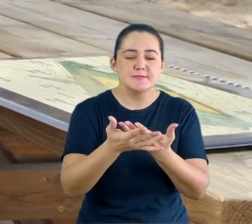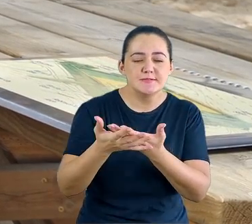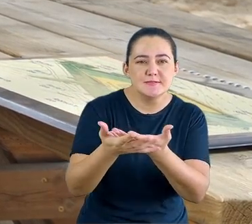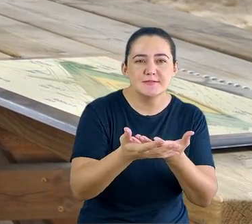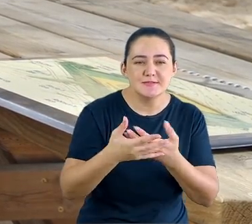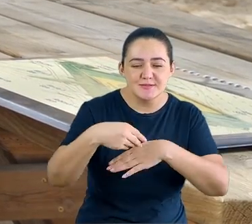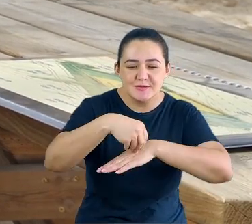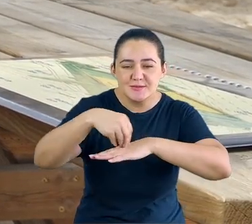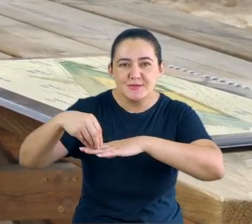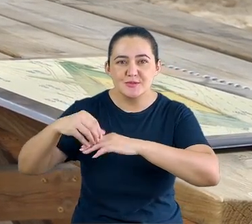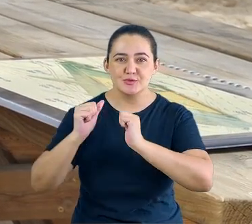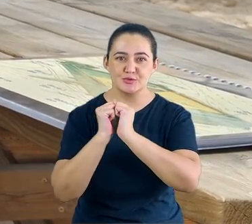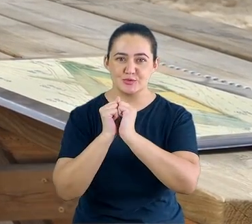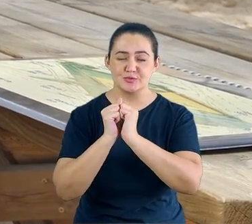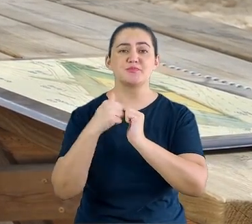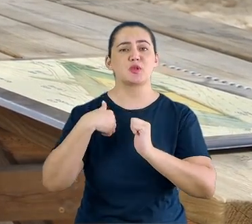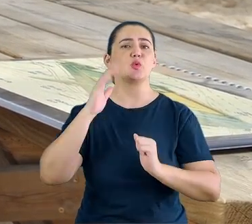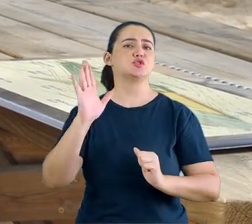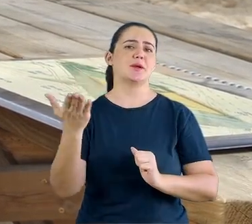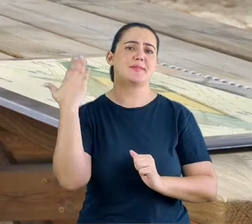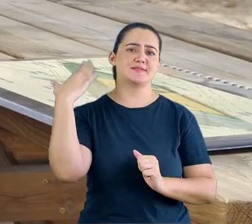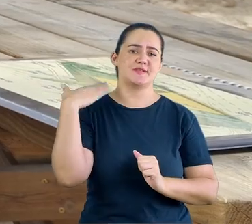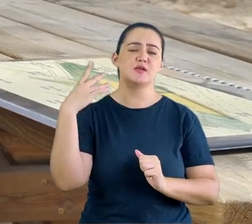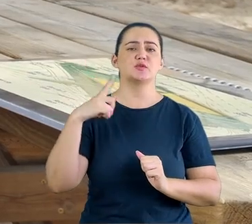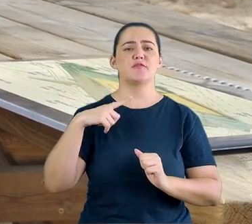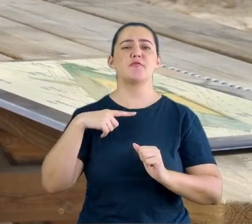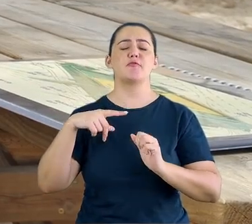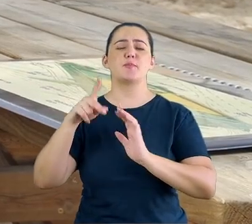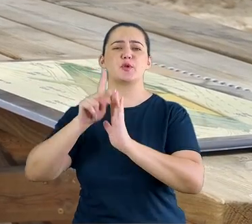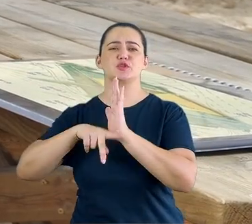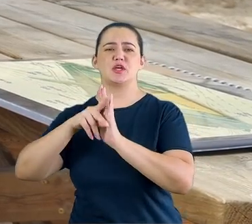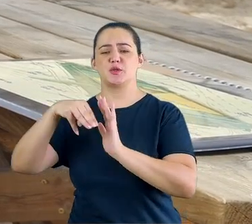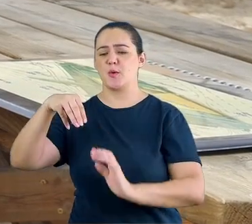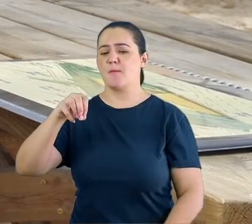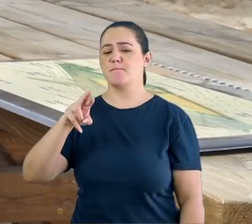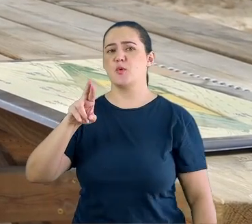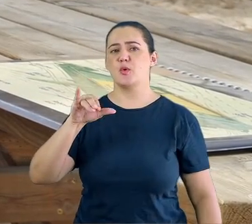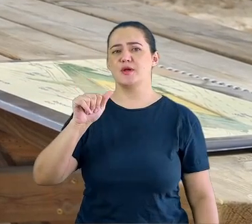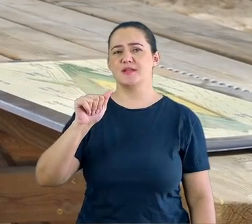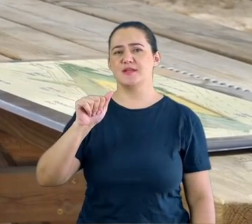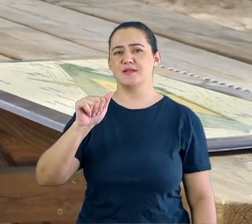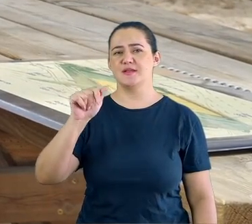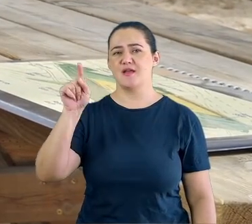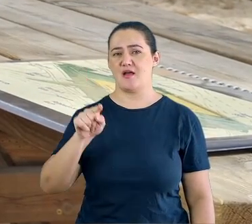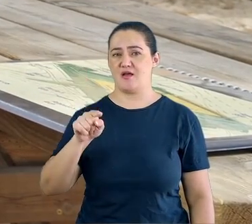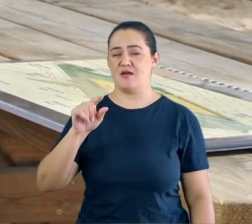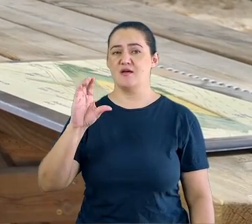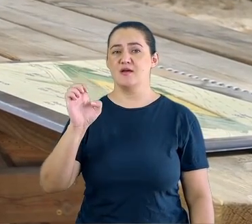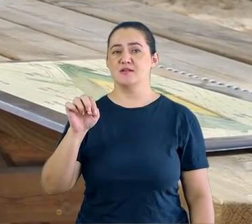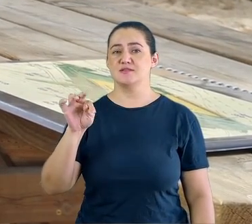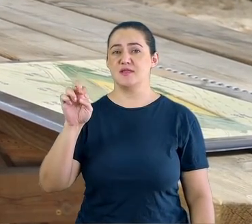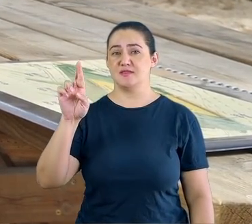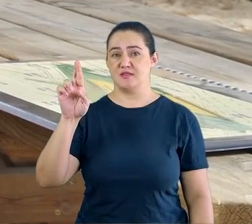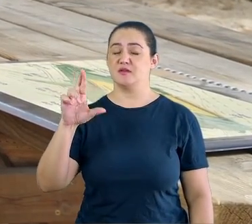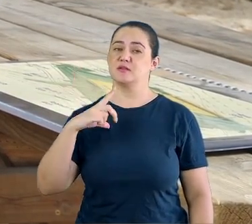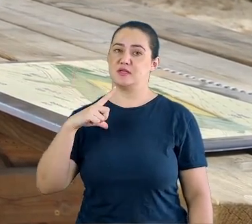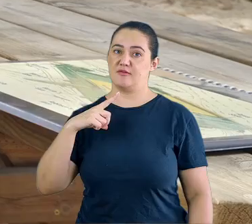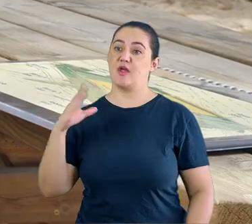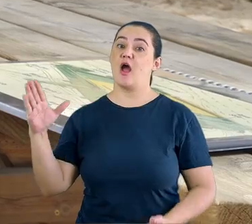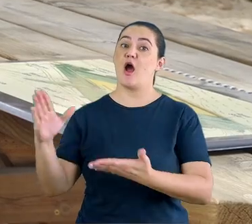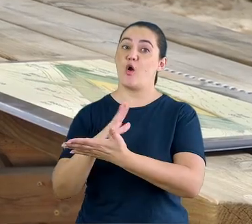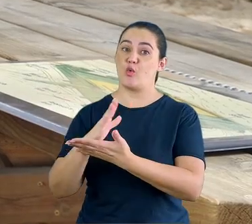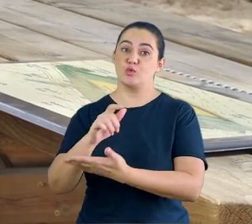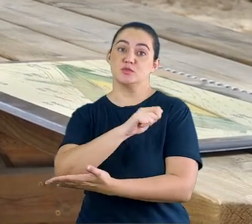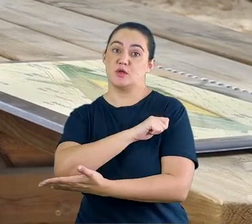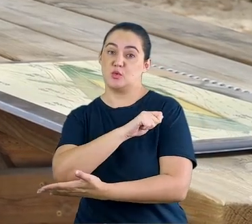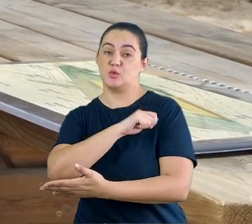dei um curso de arqueologia junto com o Instituto Moriá Center, aqui de Jerusalém, nós pudemos trazer alguns alunos brasileiros que também